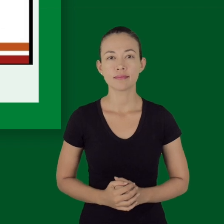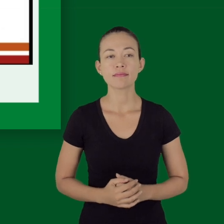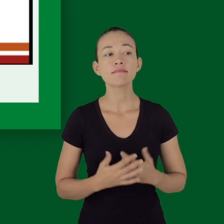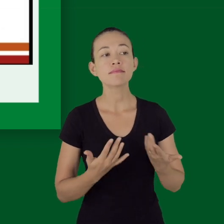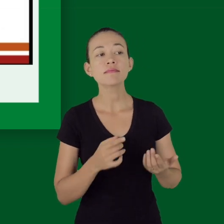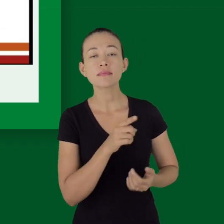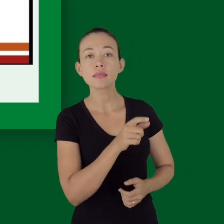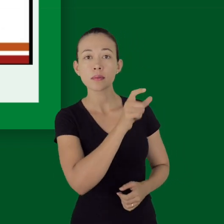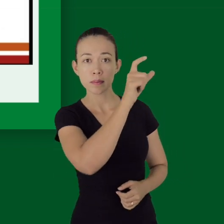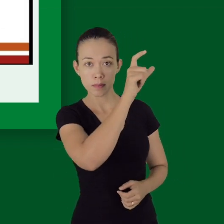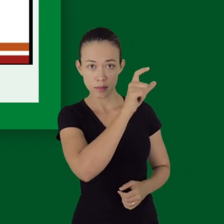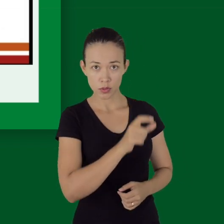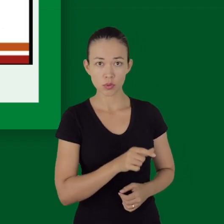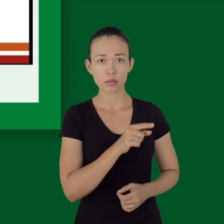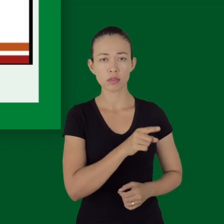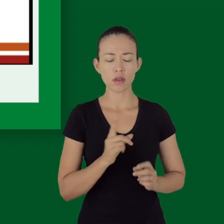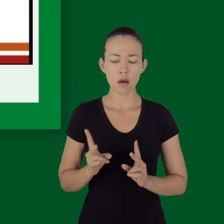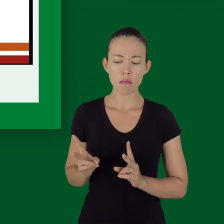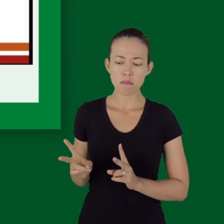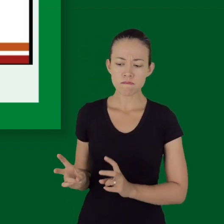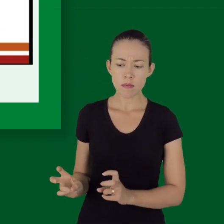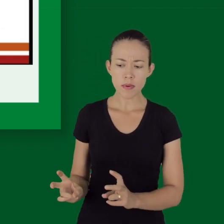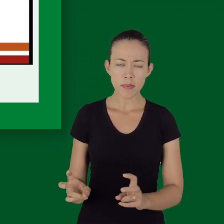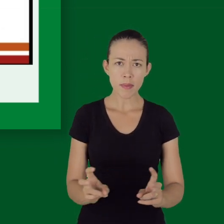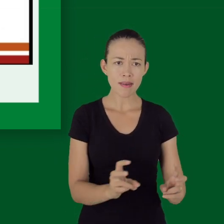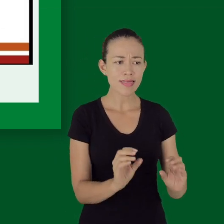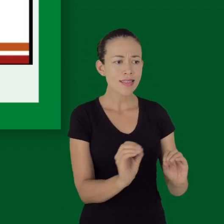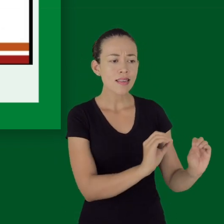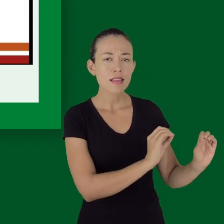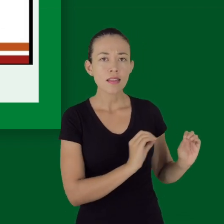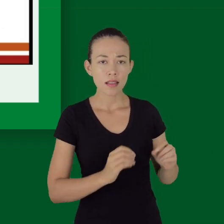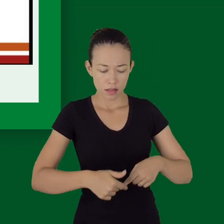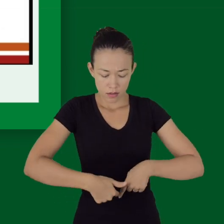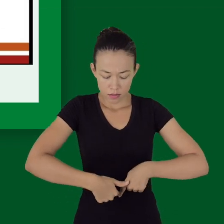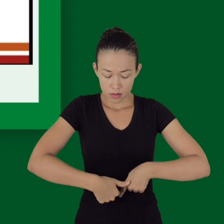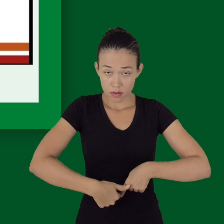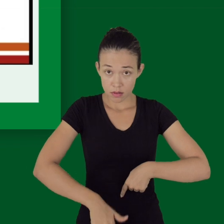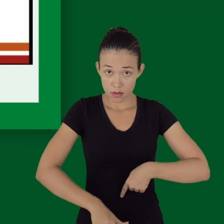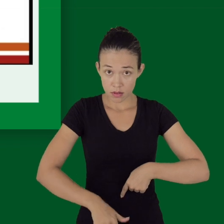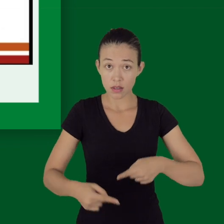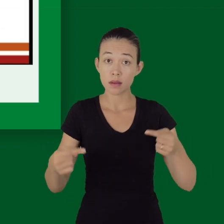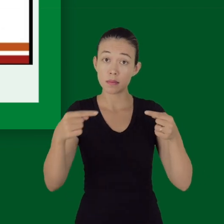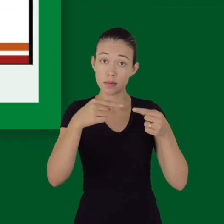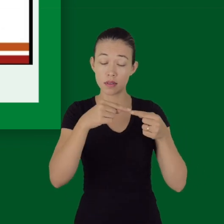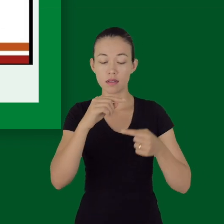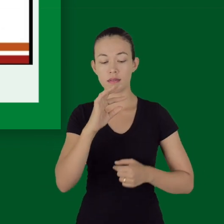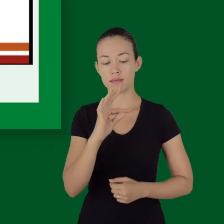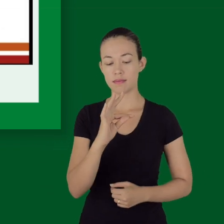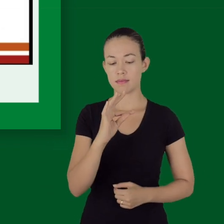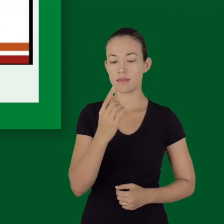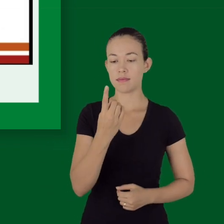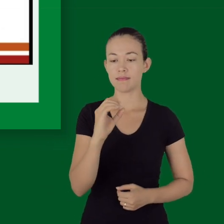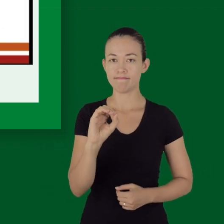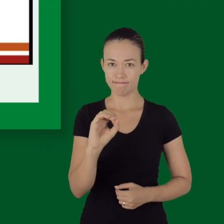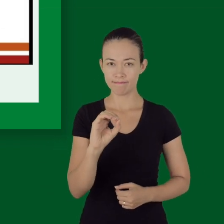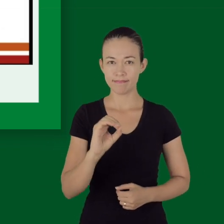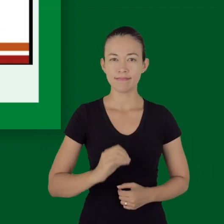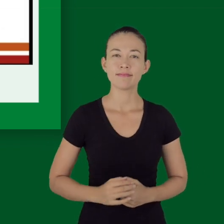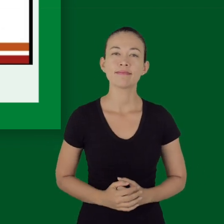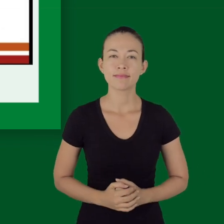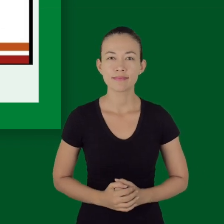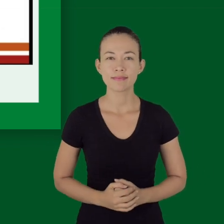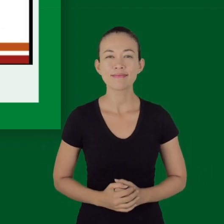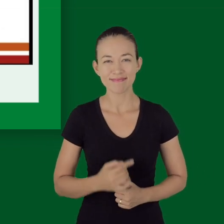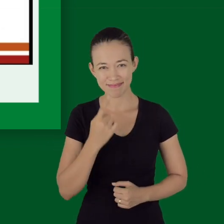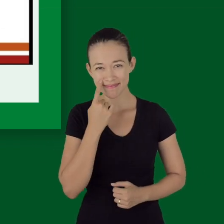T10. São aspectos gerais, que é o que a gente chama de avaliação de linhas. Esse é um critério avaliativo de nível